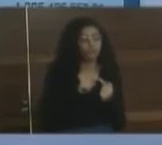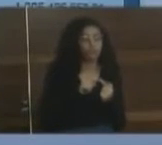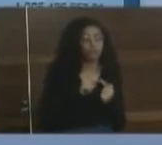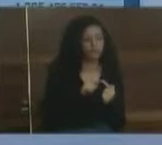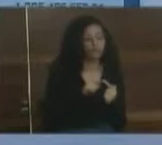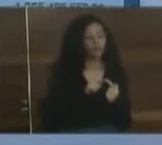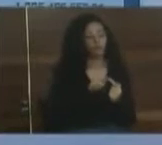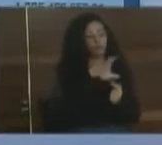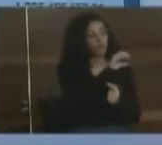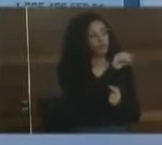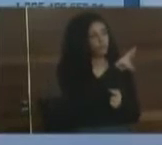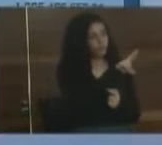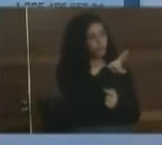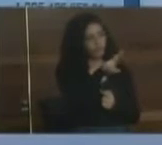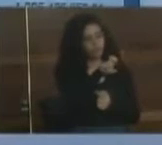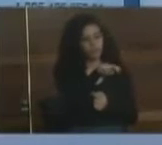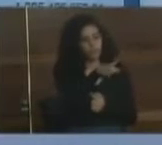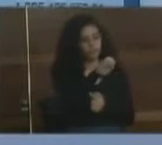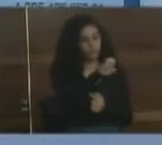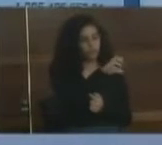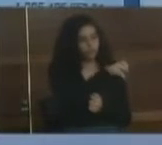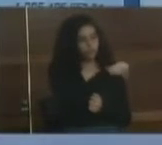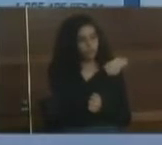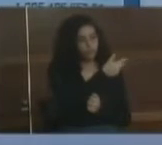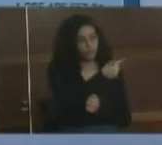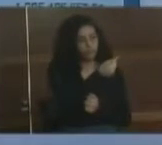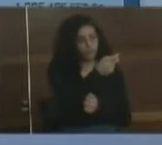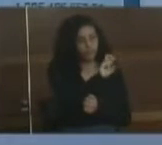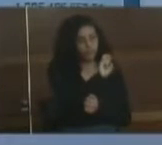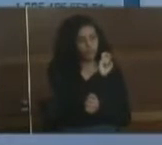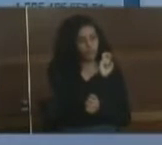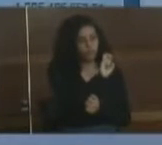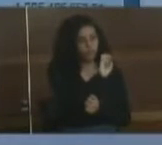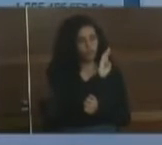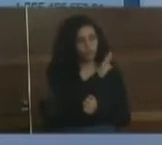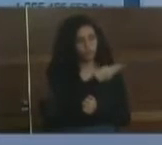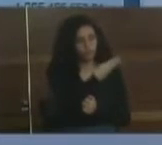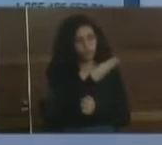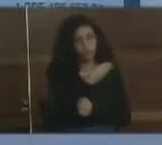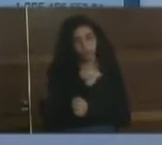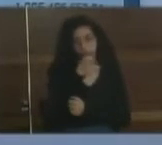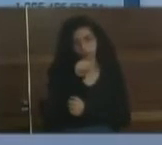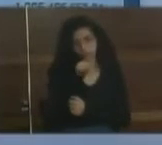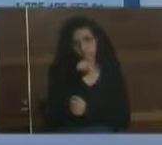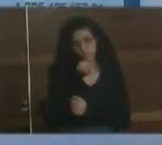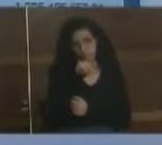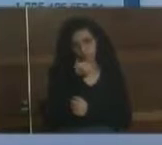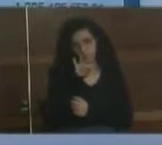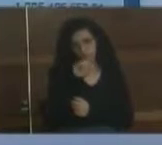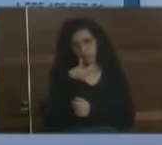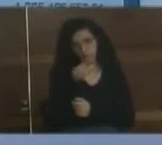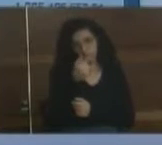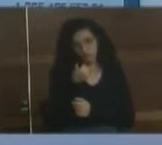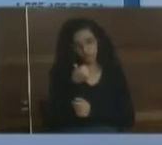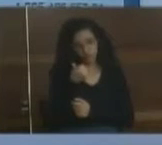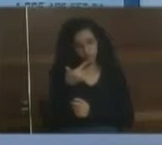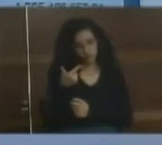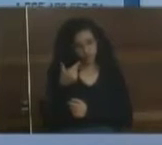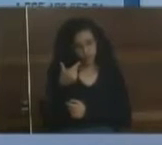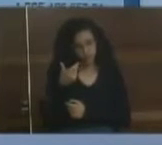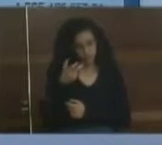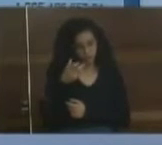despesas correntes 985 milhões e 21.000 reais capital 125 milhões de